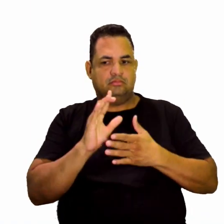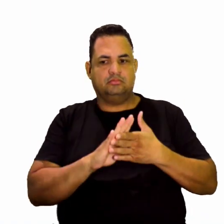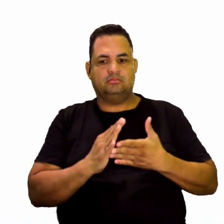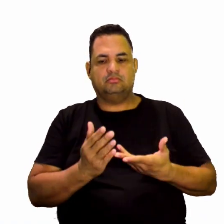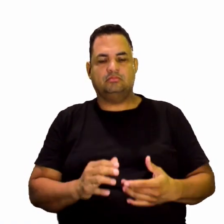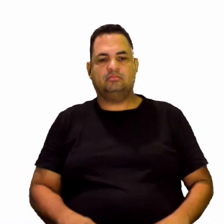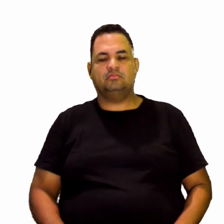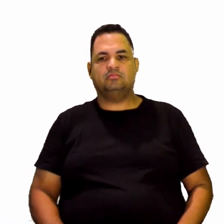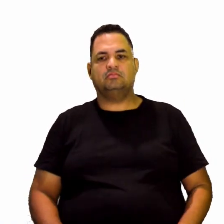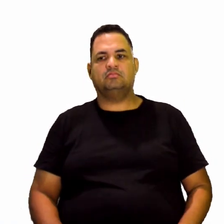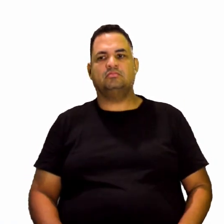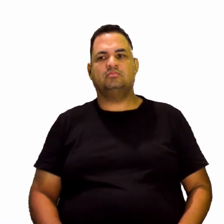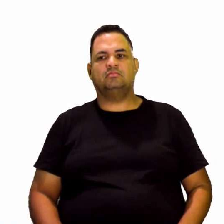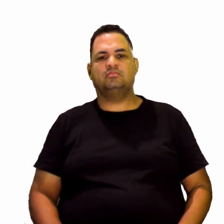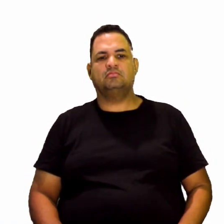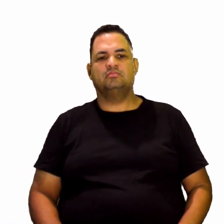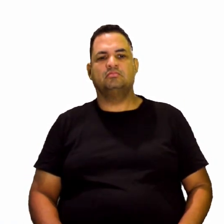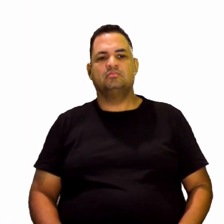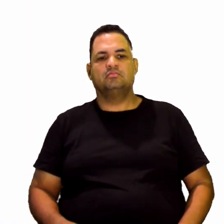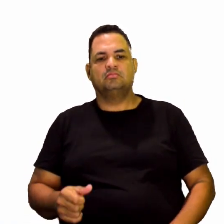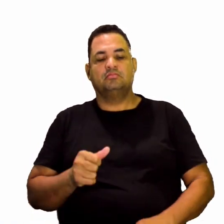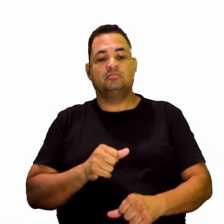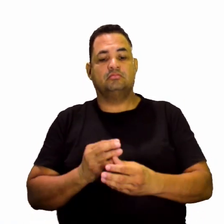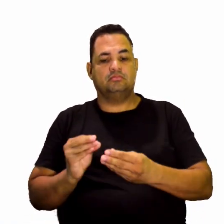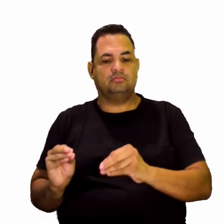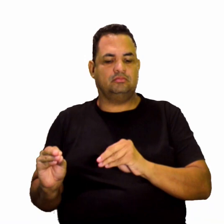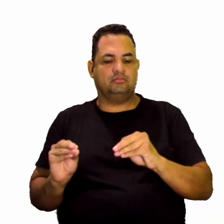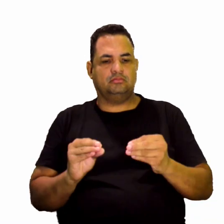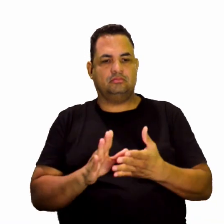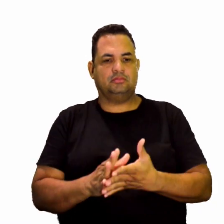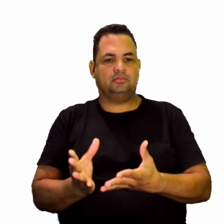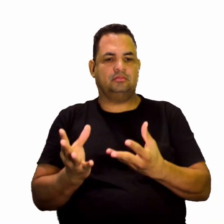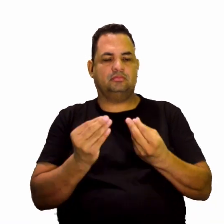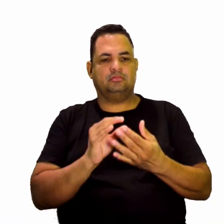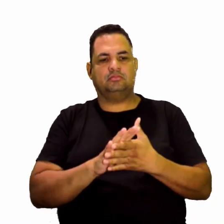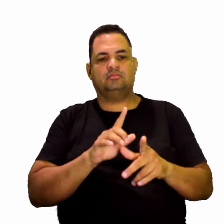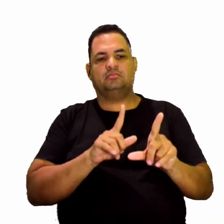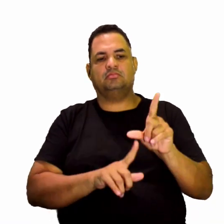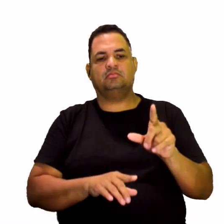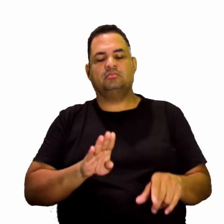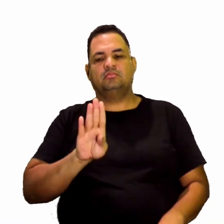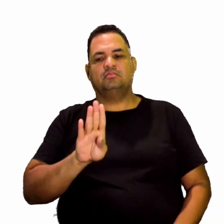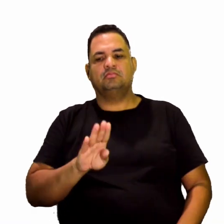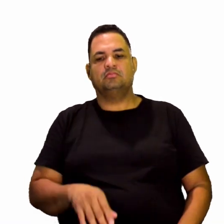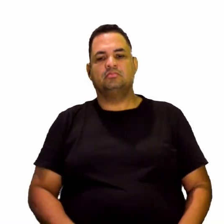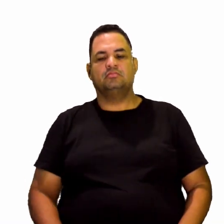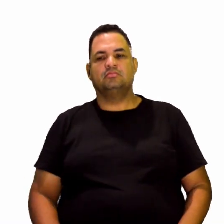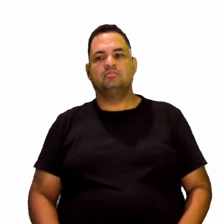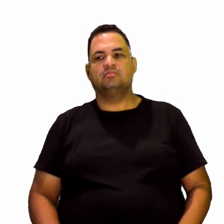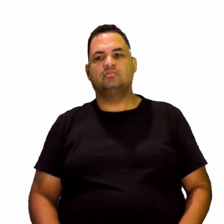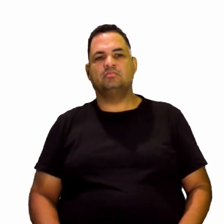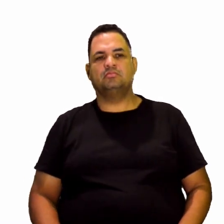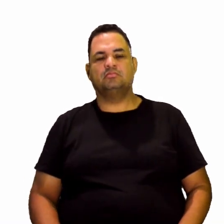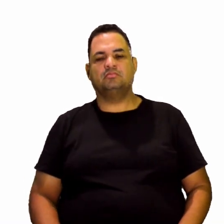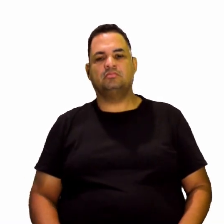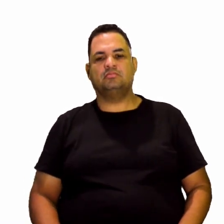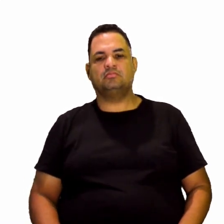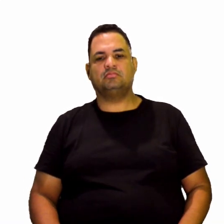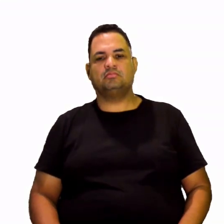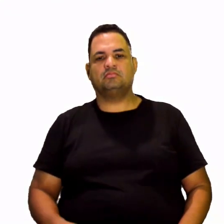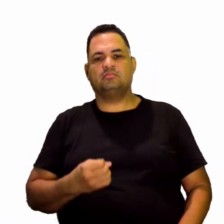pertencia a ele. Exatamente, né? Um gene foi transferido para ele. Exato. Então, letra B de bola. B de